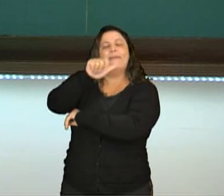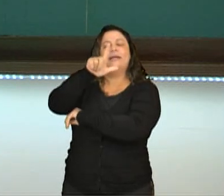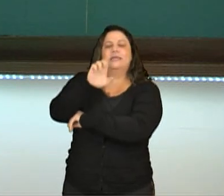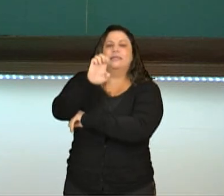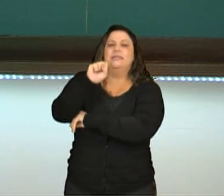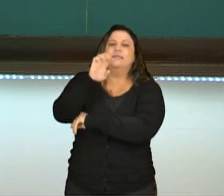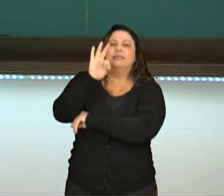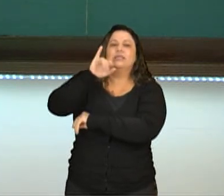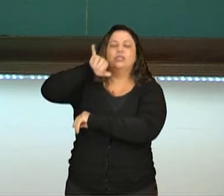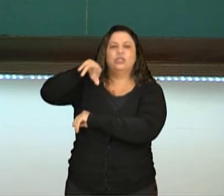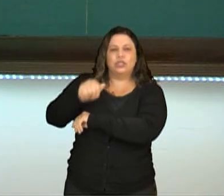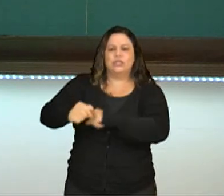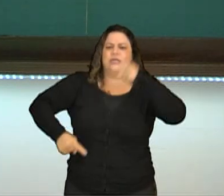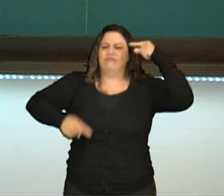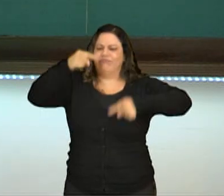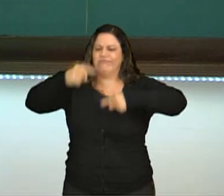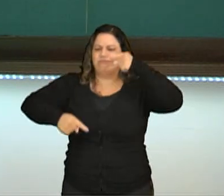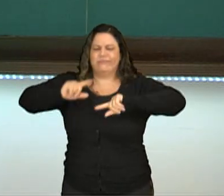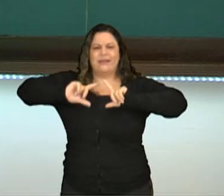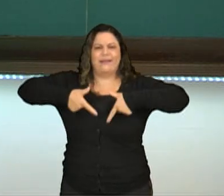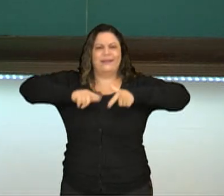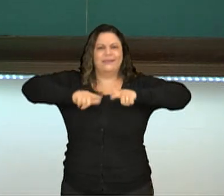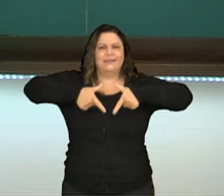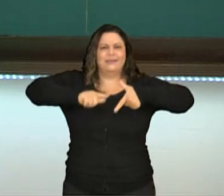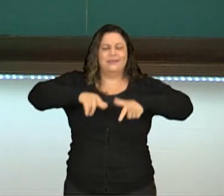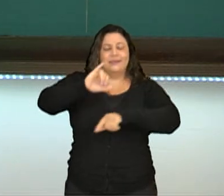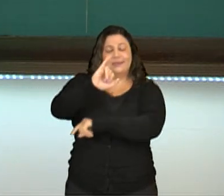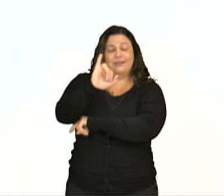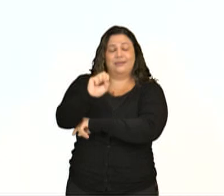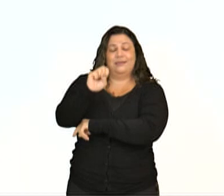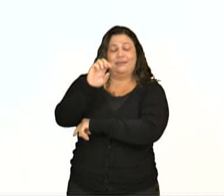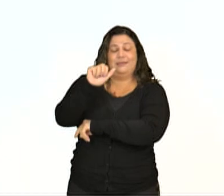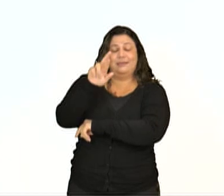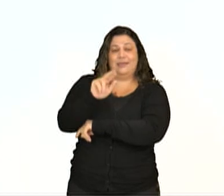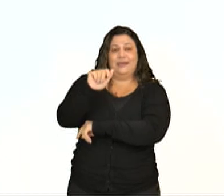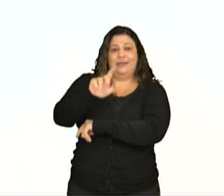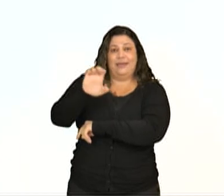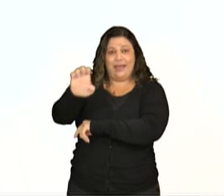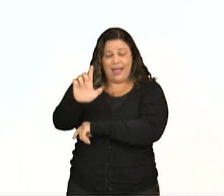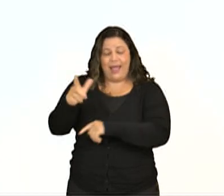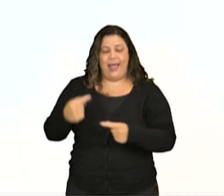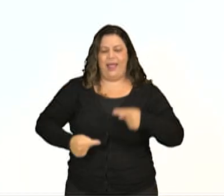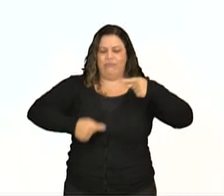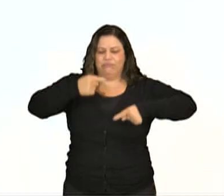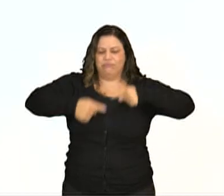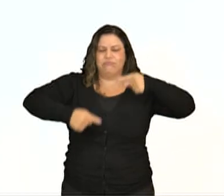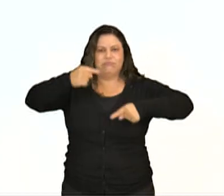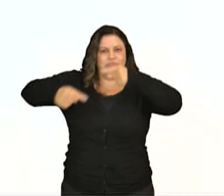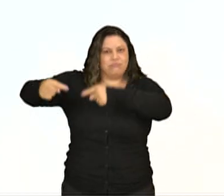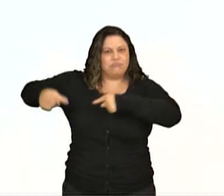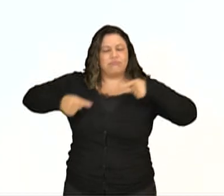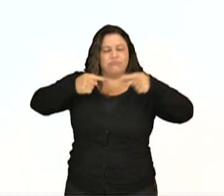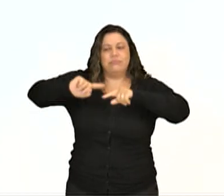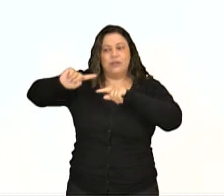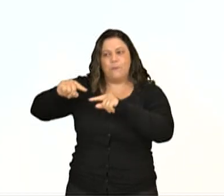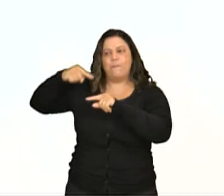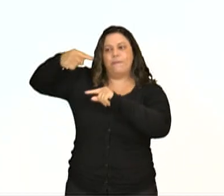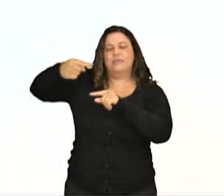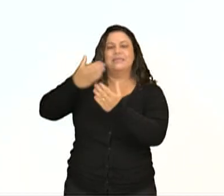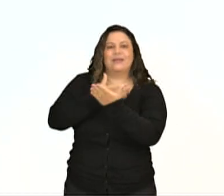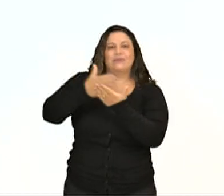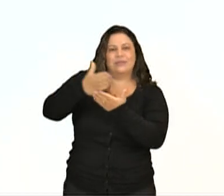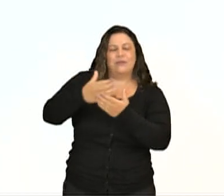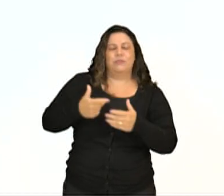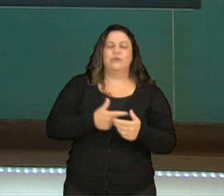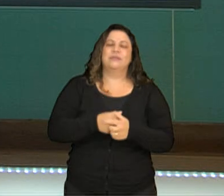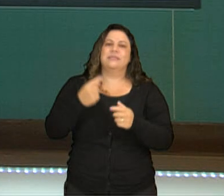disputa entre Israel e Palestina, esses processos que se iniciaram depois da Primeira Guerra Mundial, essa situação